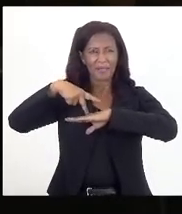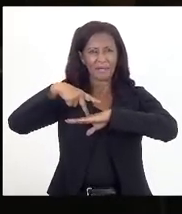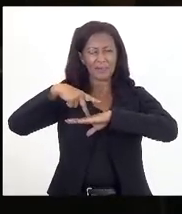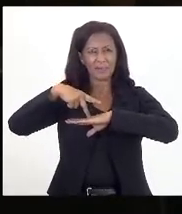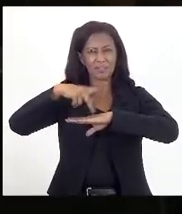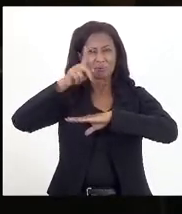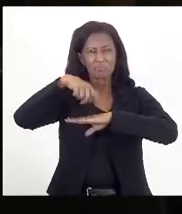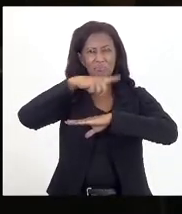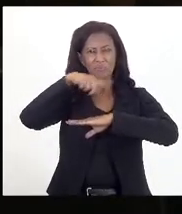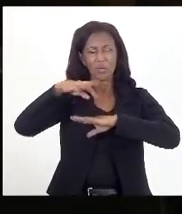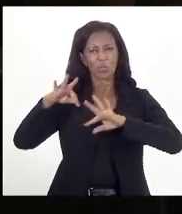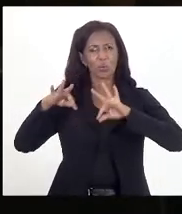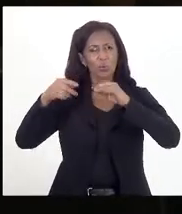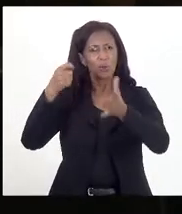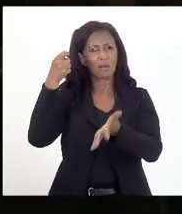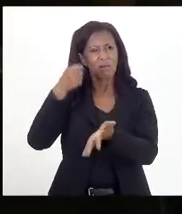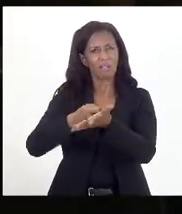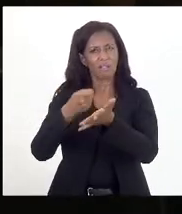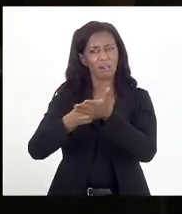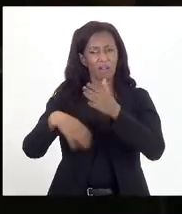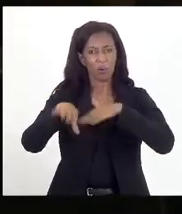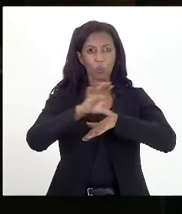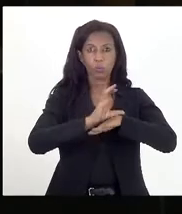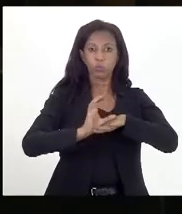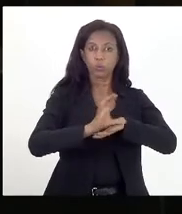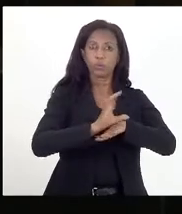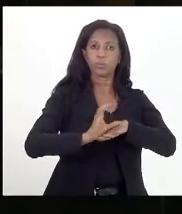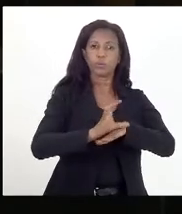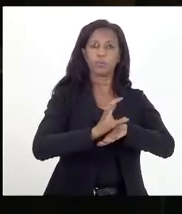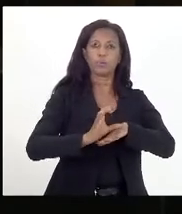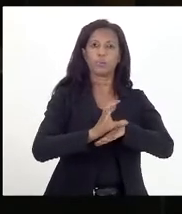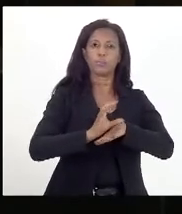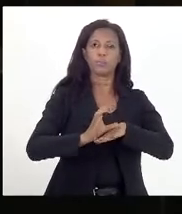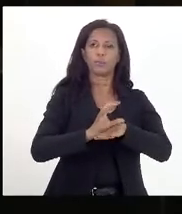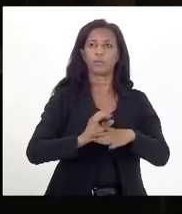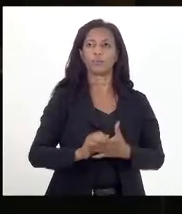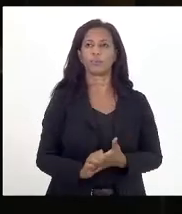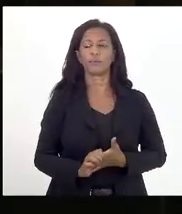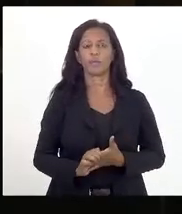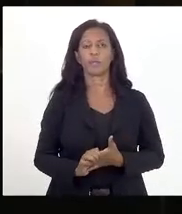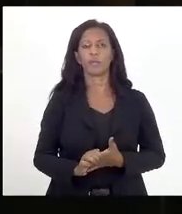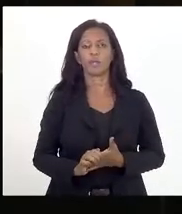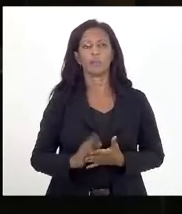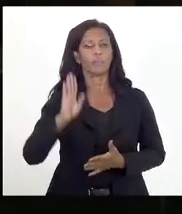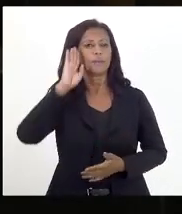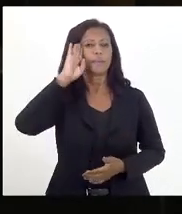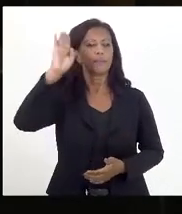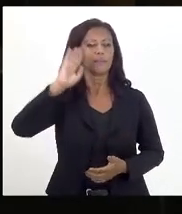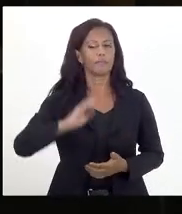suspensas todas as garantias constitucionais e os direitos fundamentais